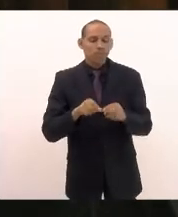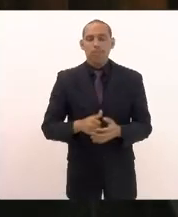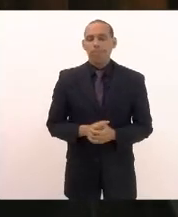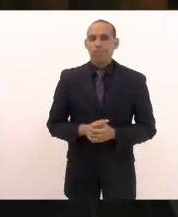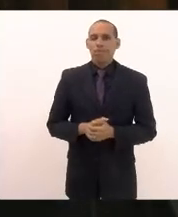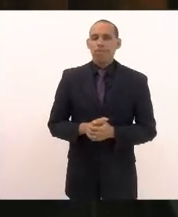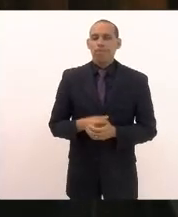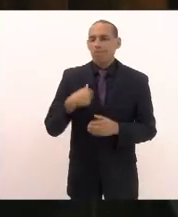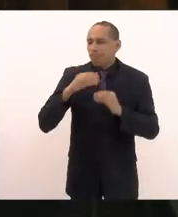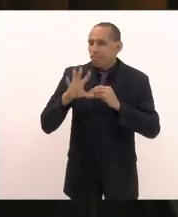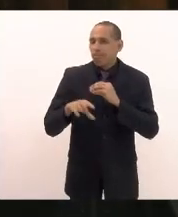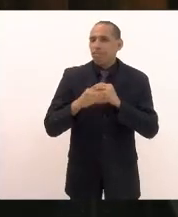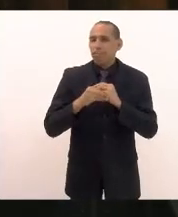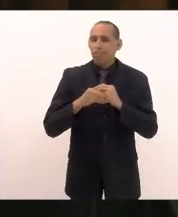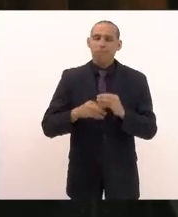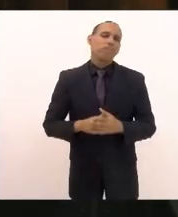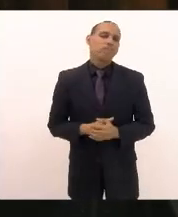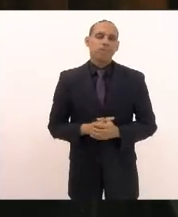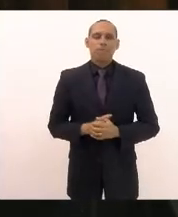digo mais, senhores.